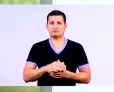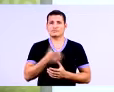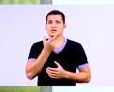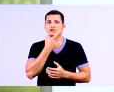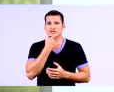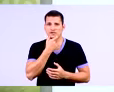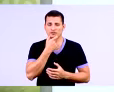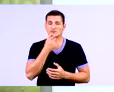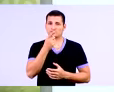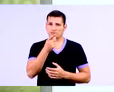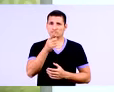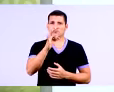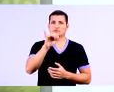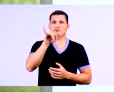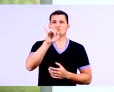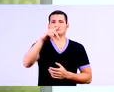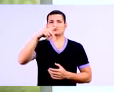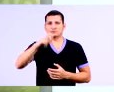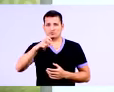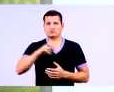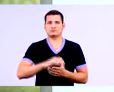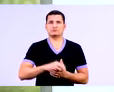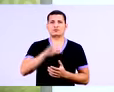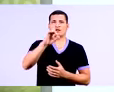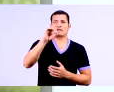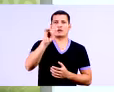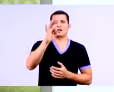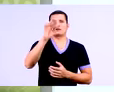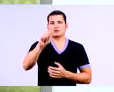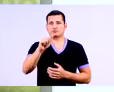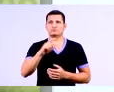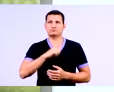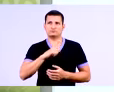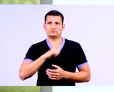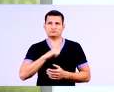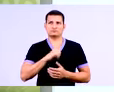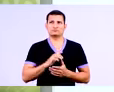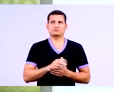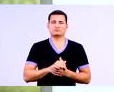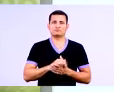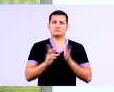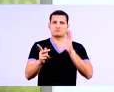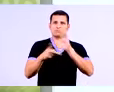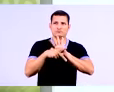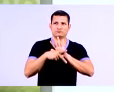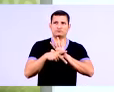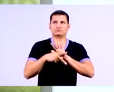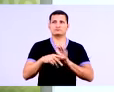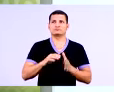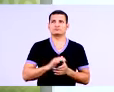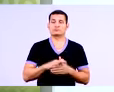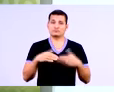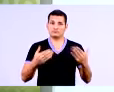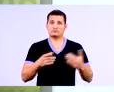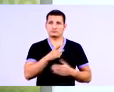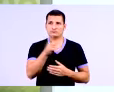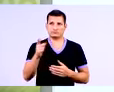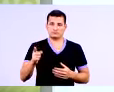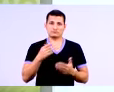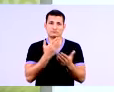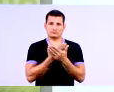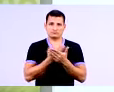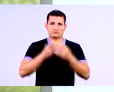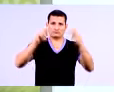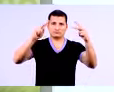inglês, esses tipos eles já possuem uma tipificação própria. Então, vocês, quando